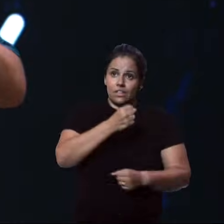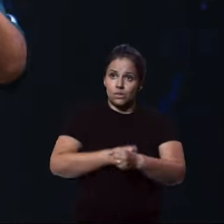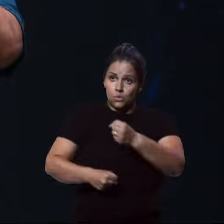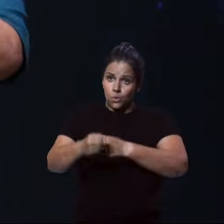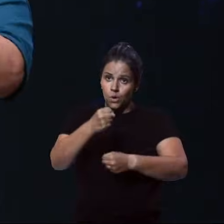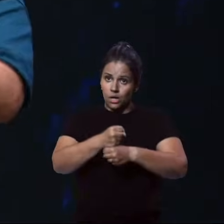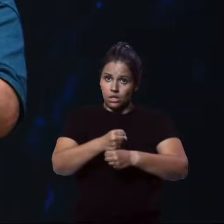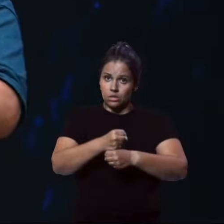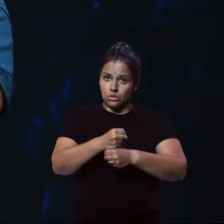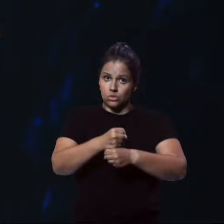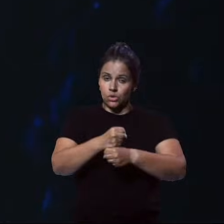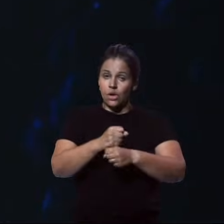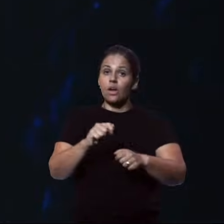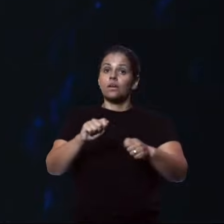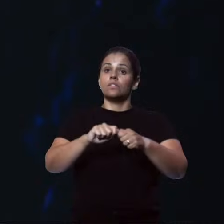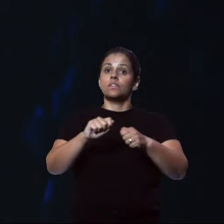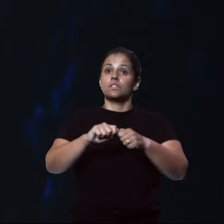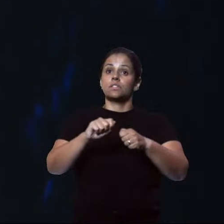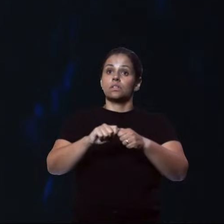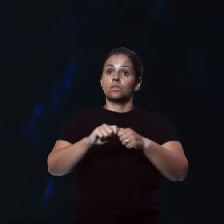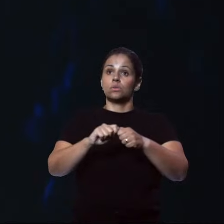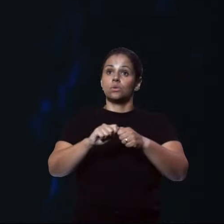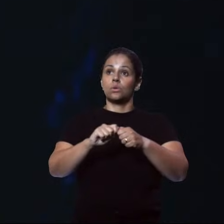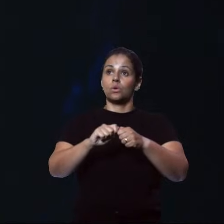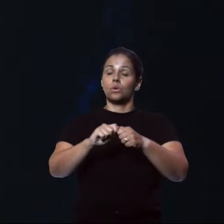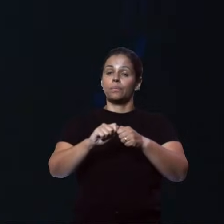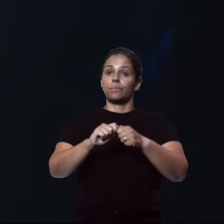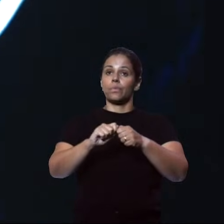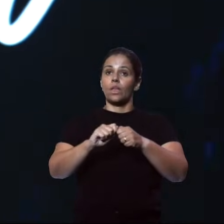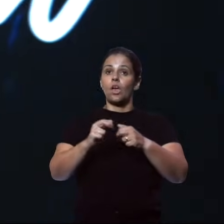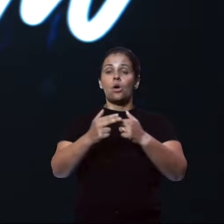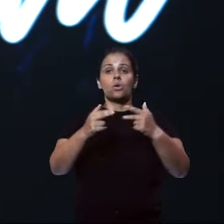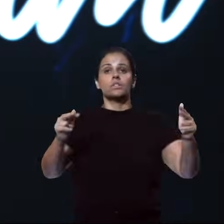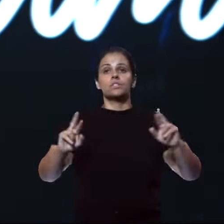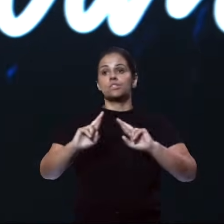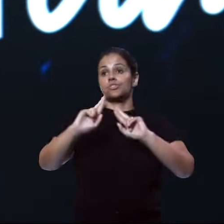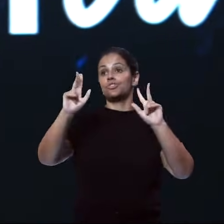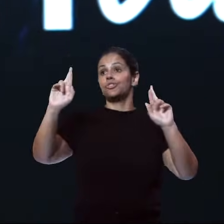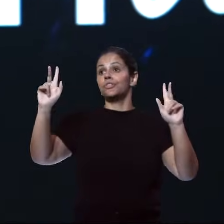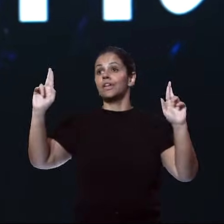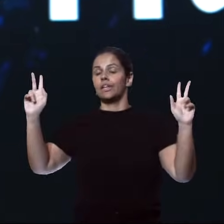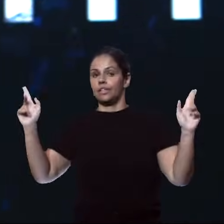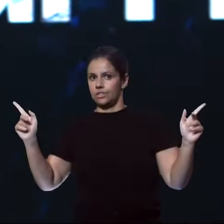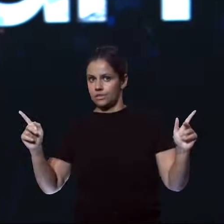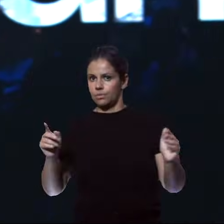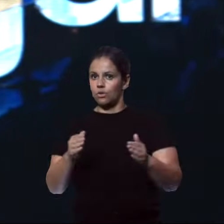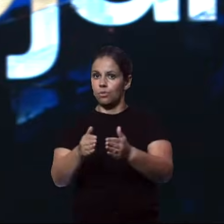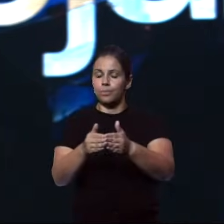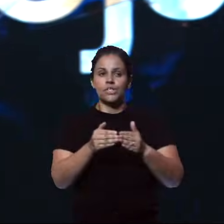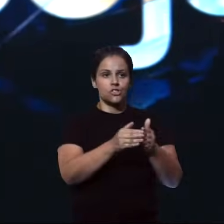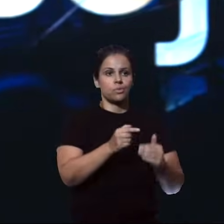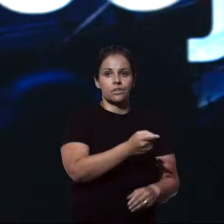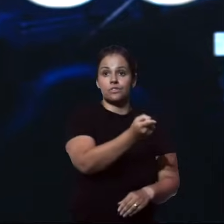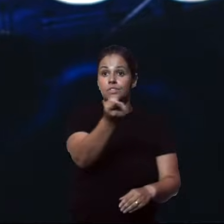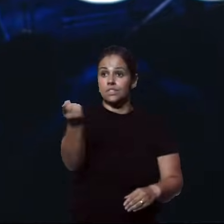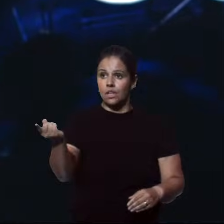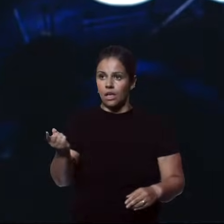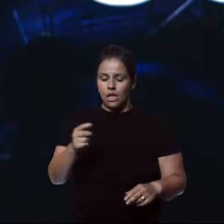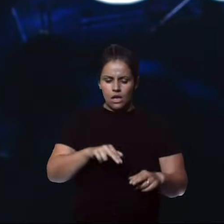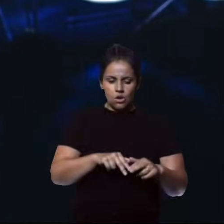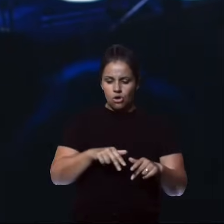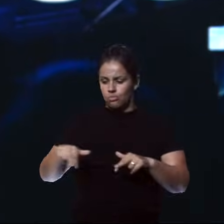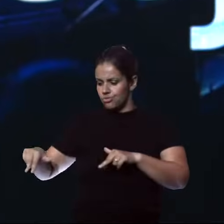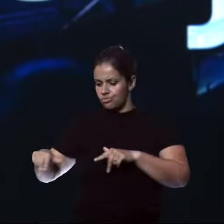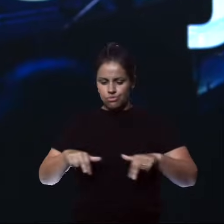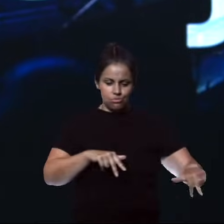não possa, eu vou te pedir nesse instante para você sair do seu lugar e orar por alguém que você não conhece, dizendo, Senhor, enche de poder o meu irmão e a minha irmã. Eu